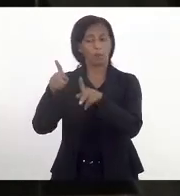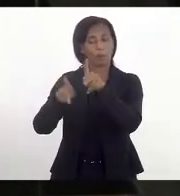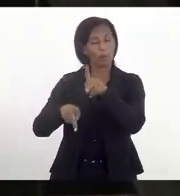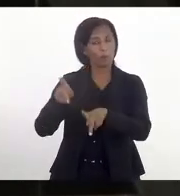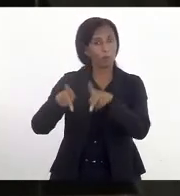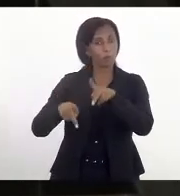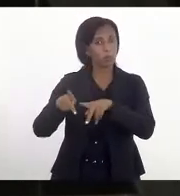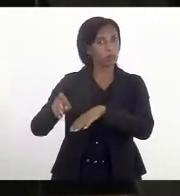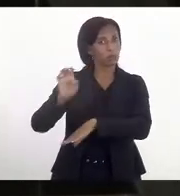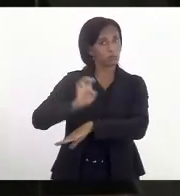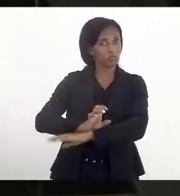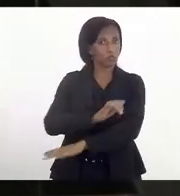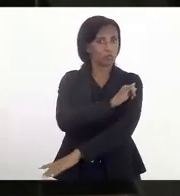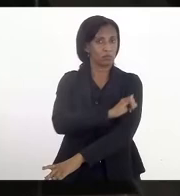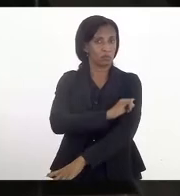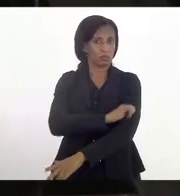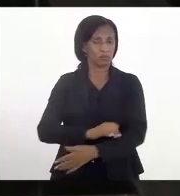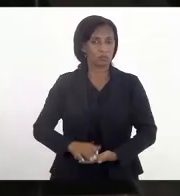Fluminense